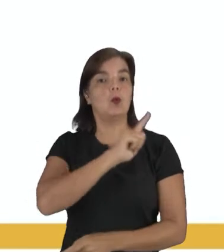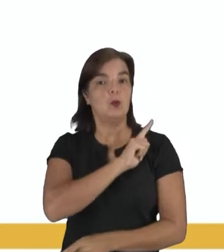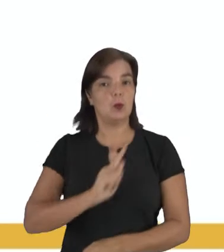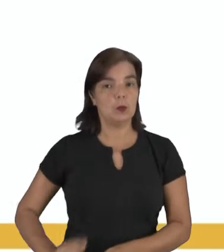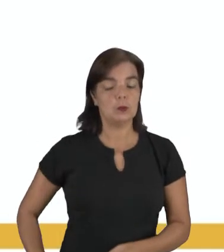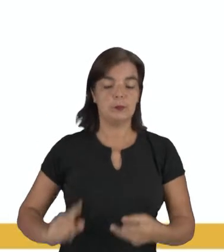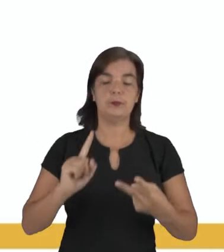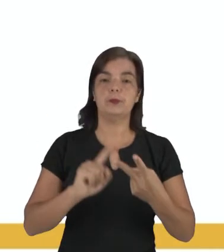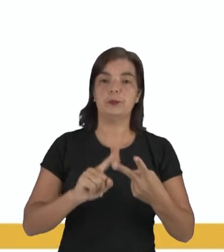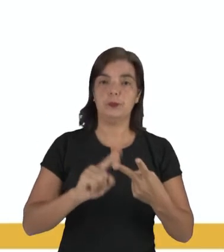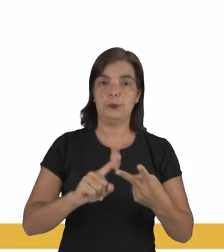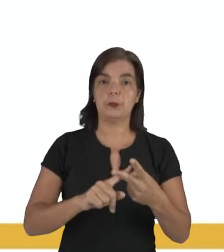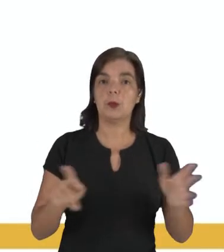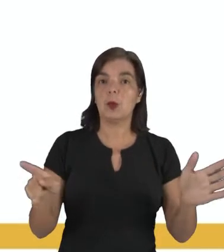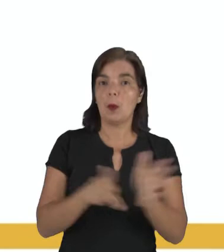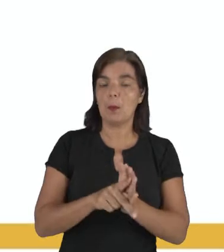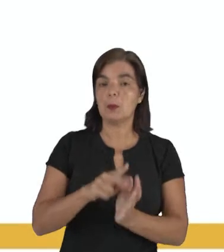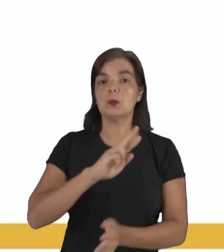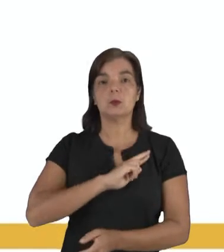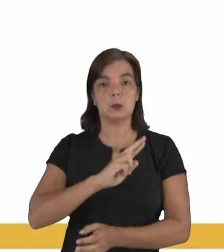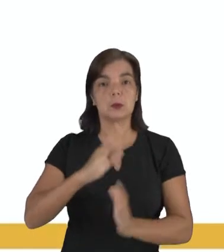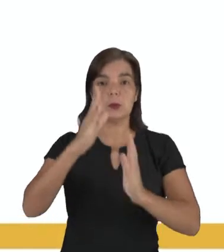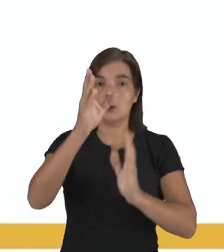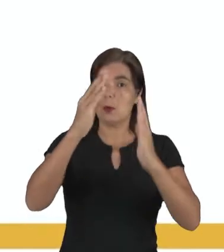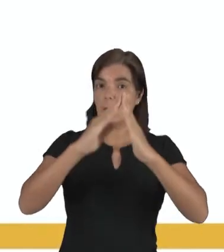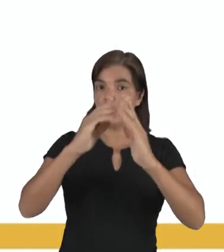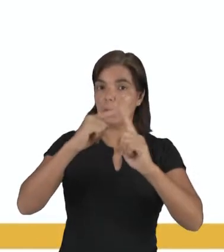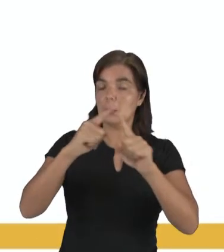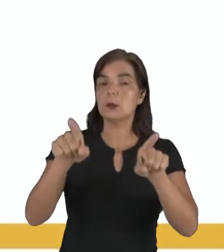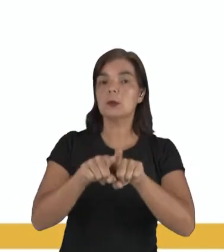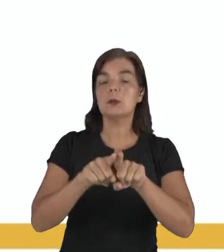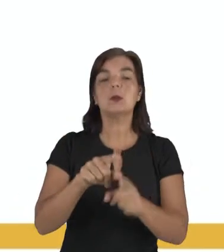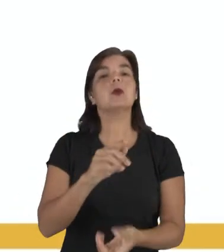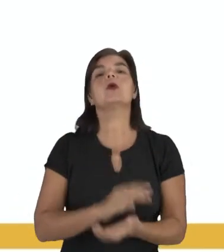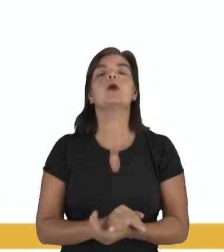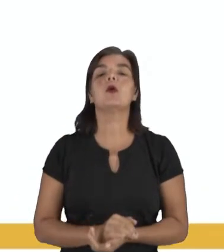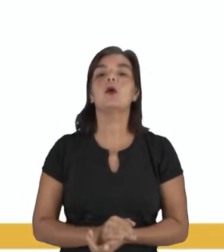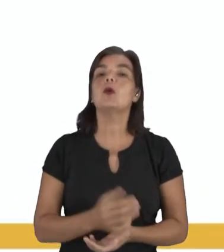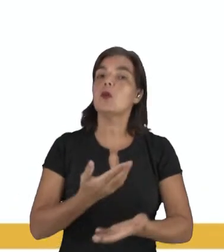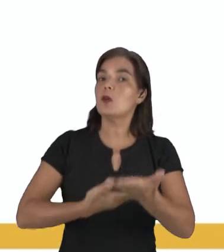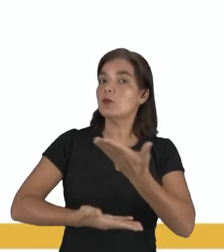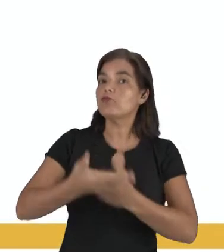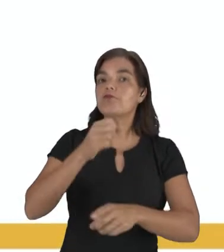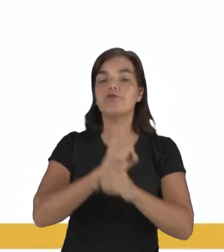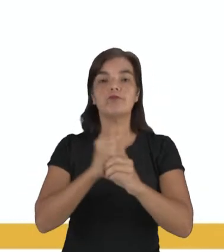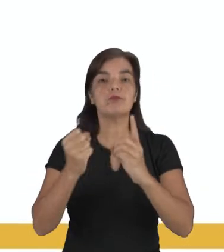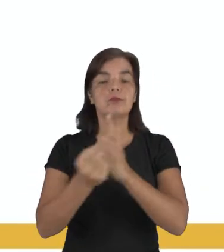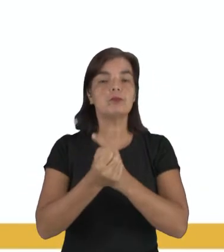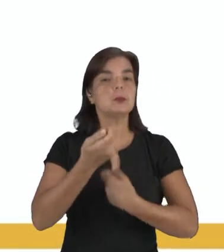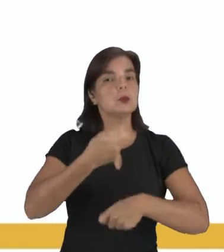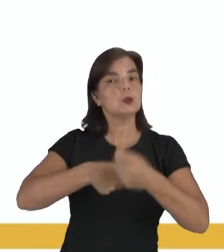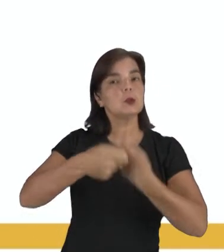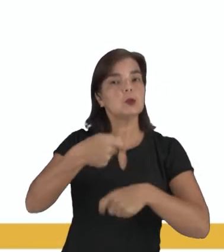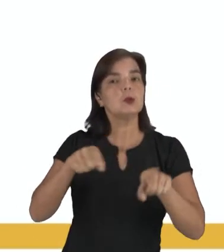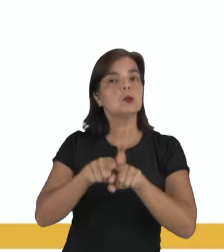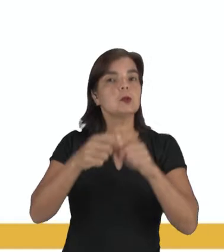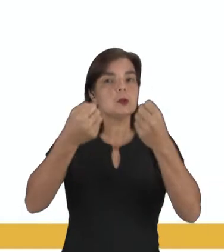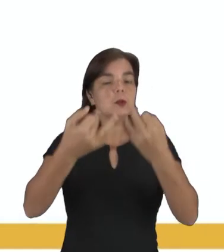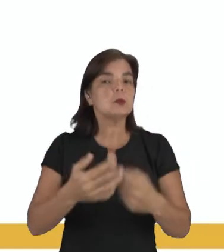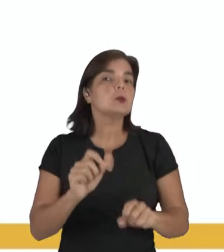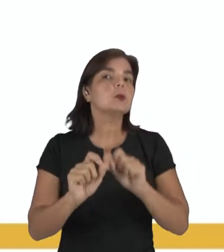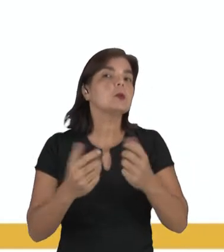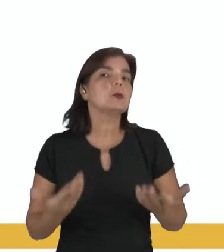governos, envolvia a própria igreja em si e envolvia o próprio meio social. Falando de economia, a gente